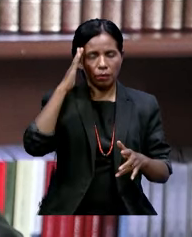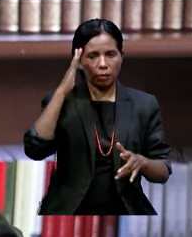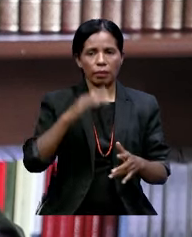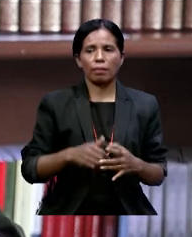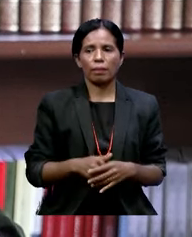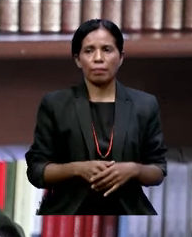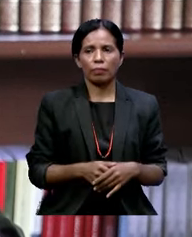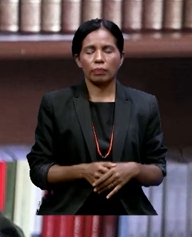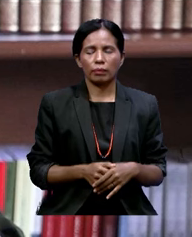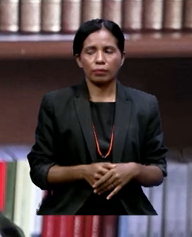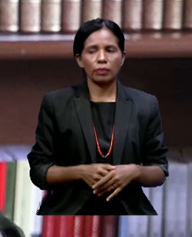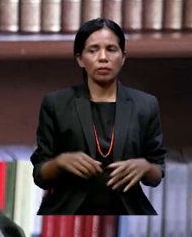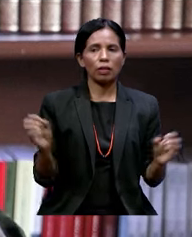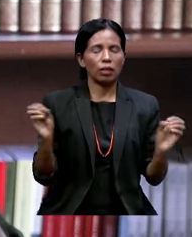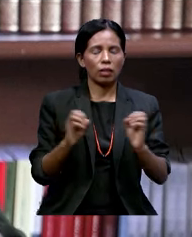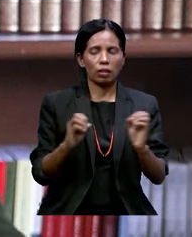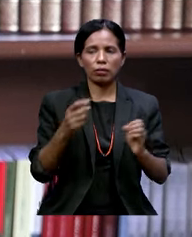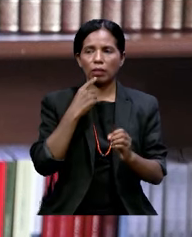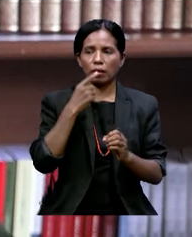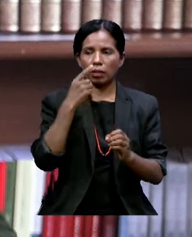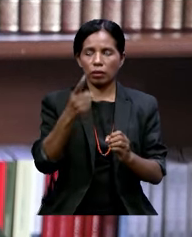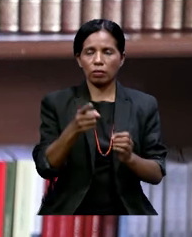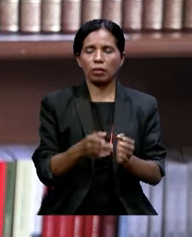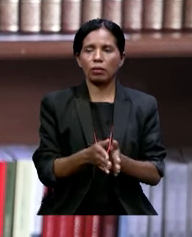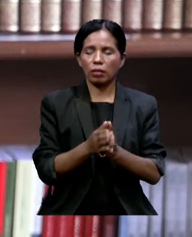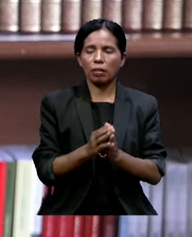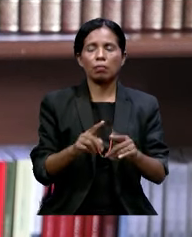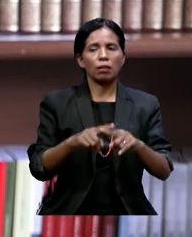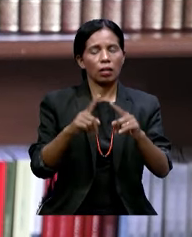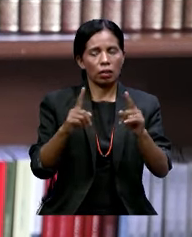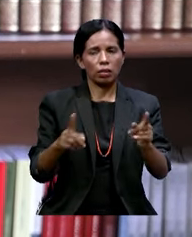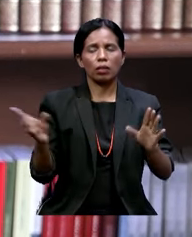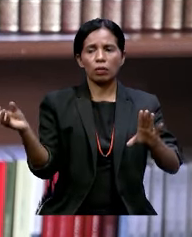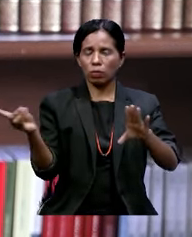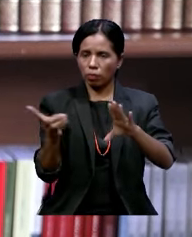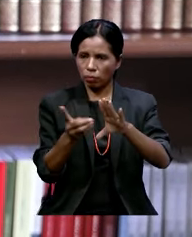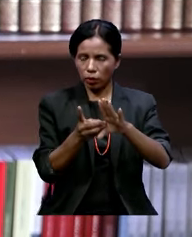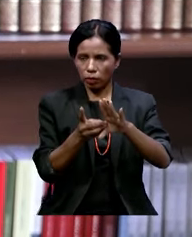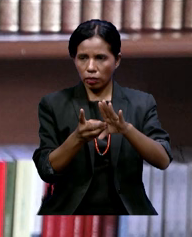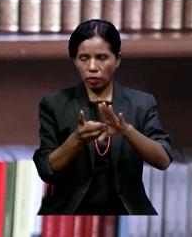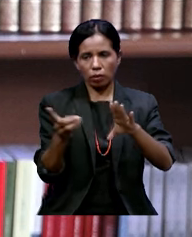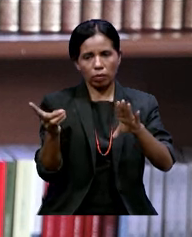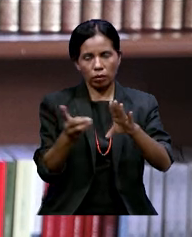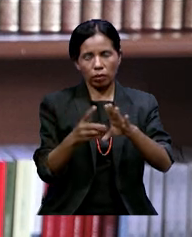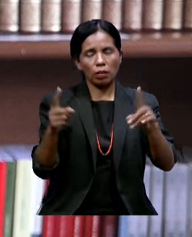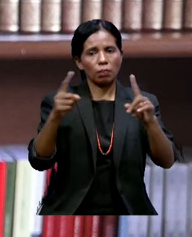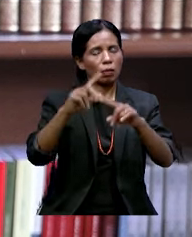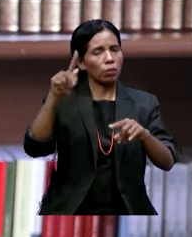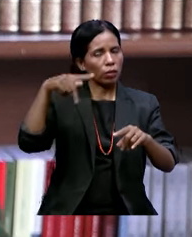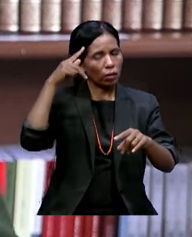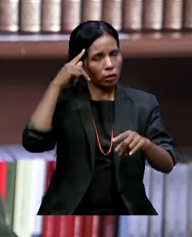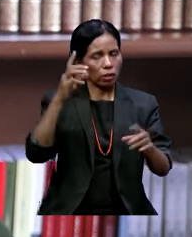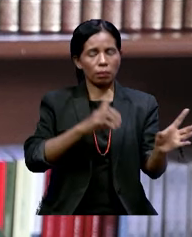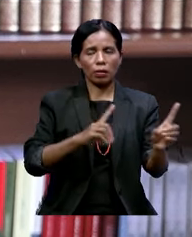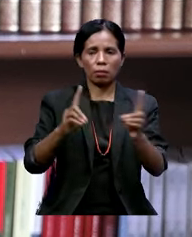ne Laos atu de julga, mas be realidade documentos refere, documentos baia política e implementação programa ninia,